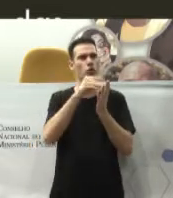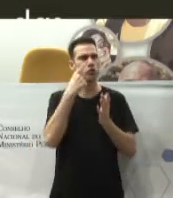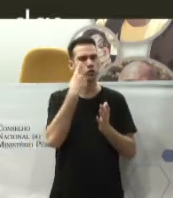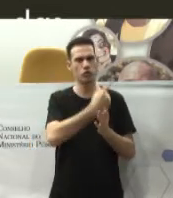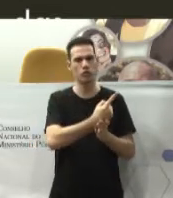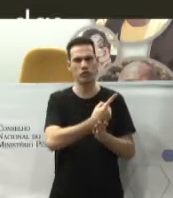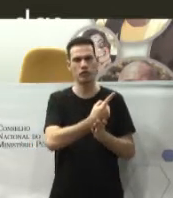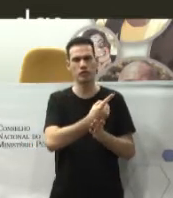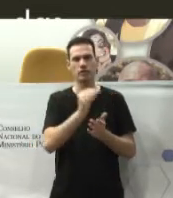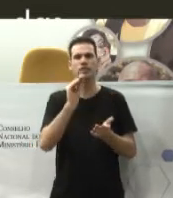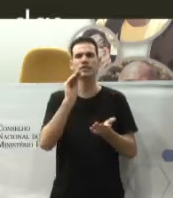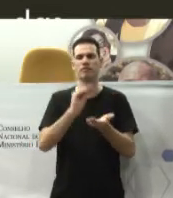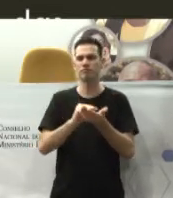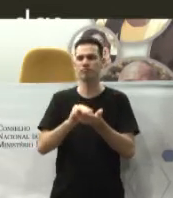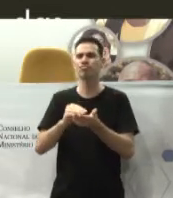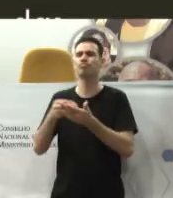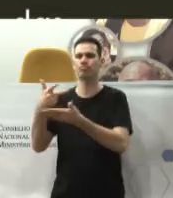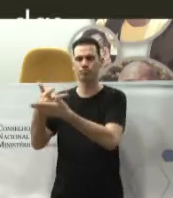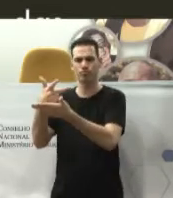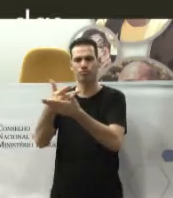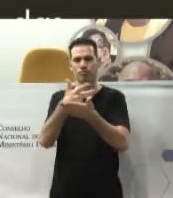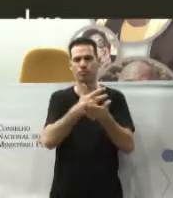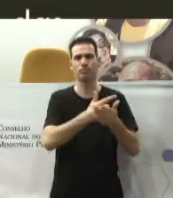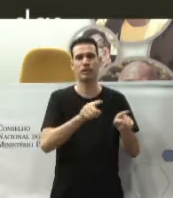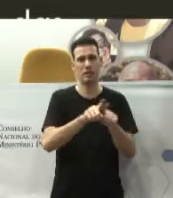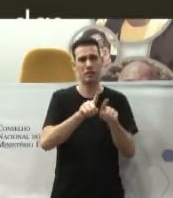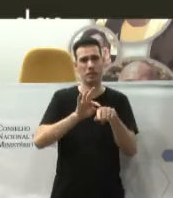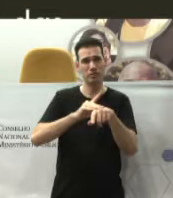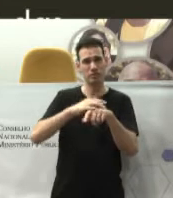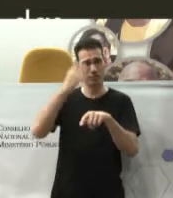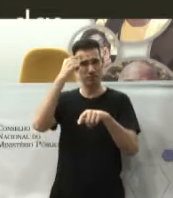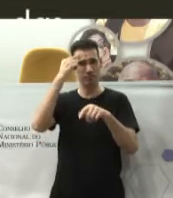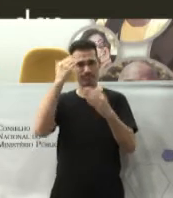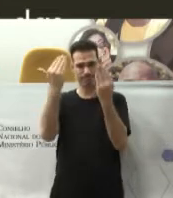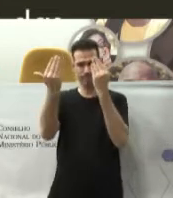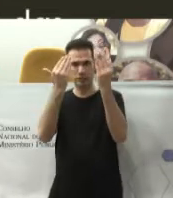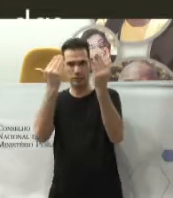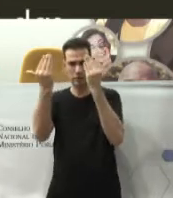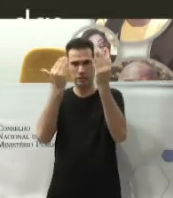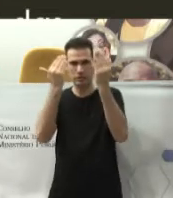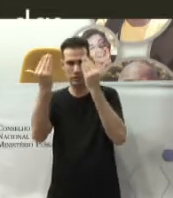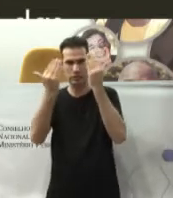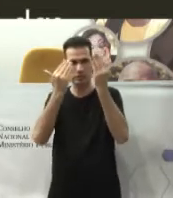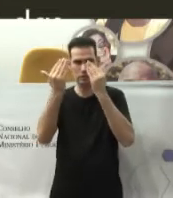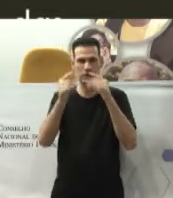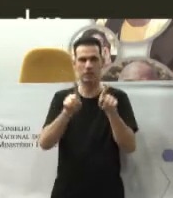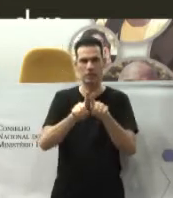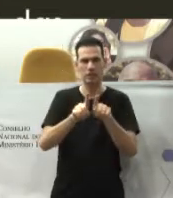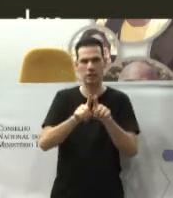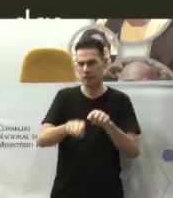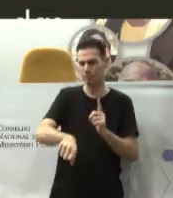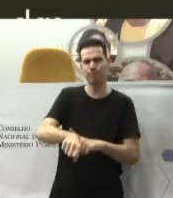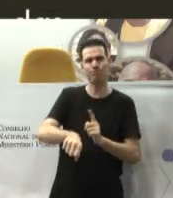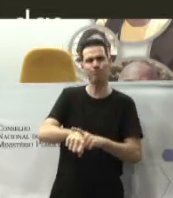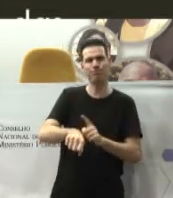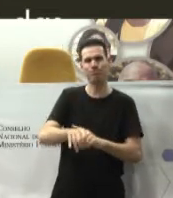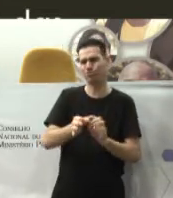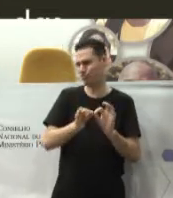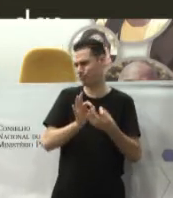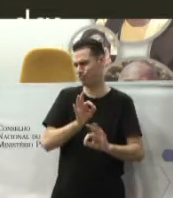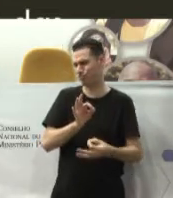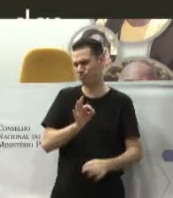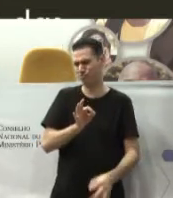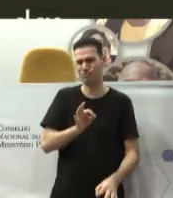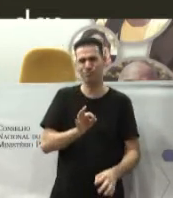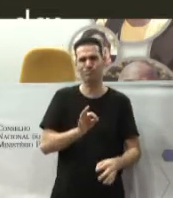era insuficiência de leitos para internação psiquiátrica no estado do Ceará e tempo excessivo entre indicação de internação e internação